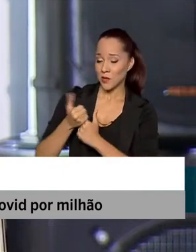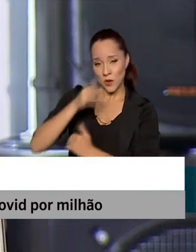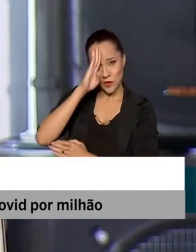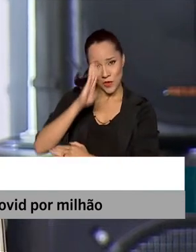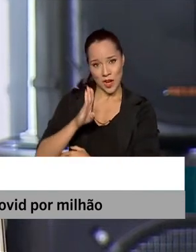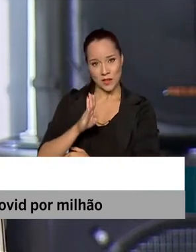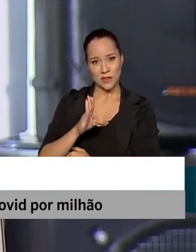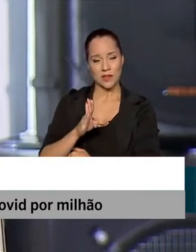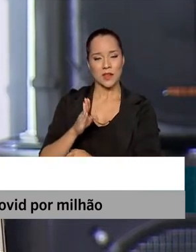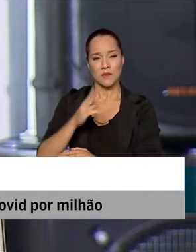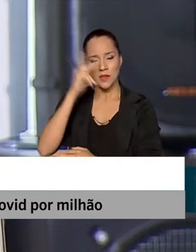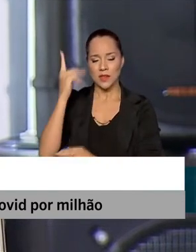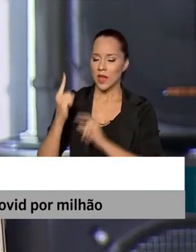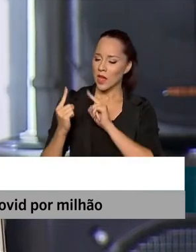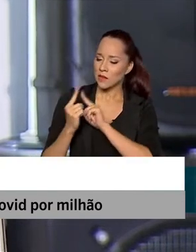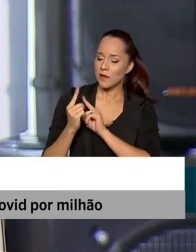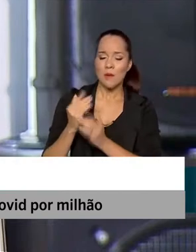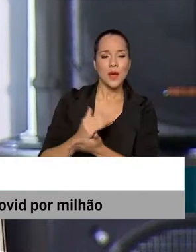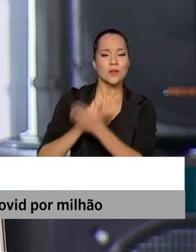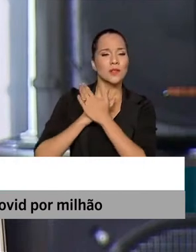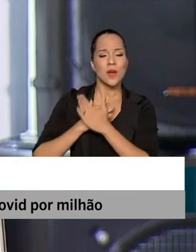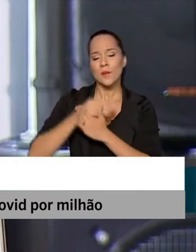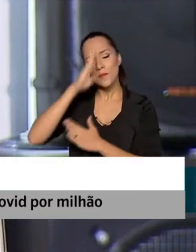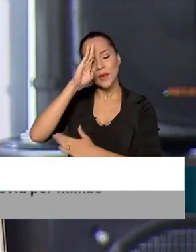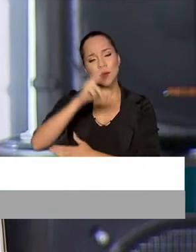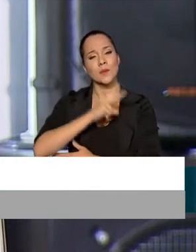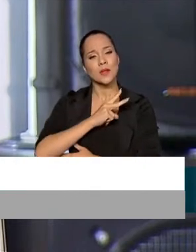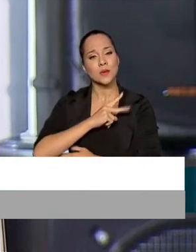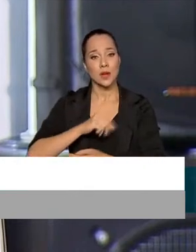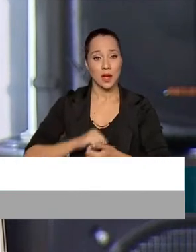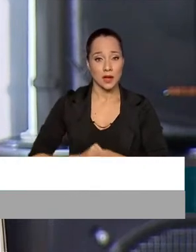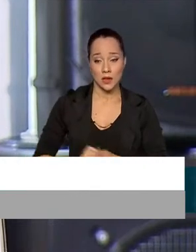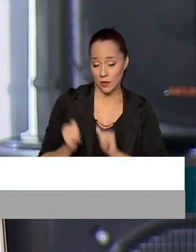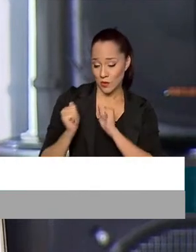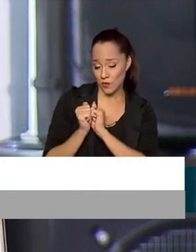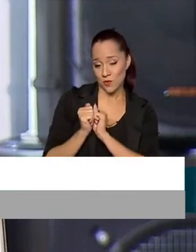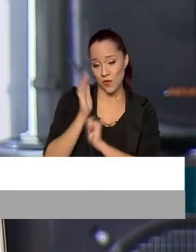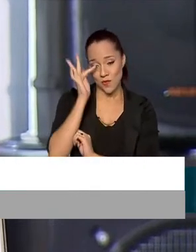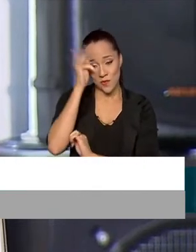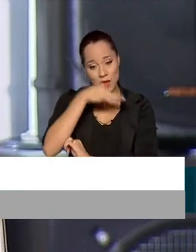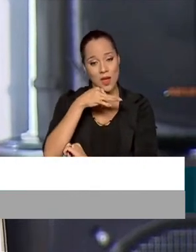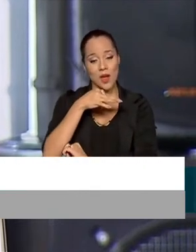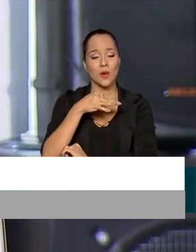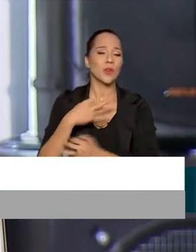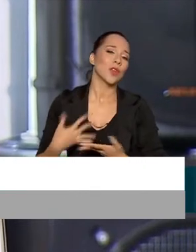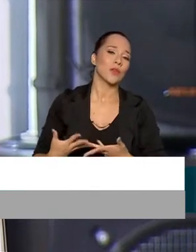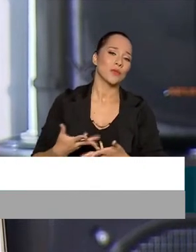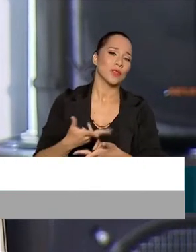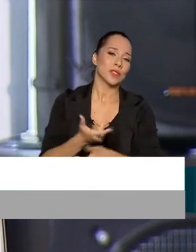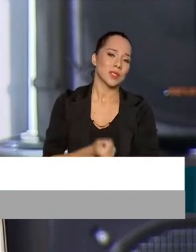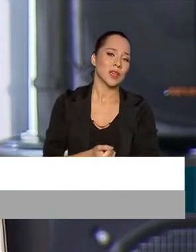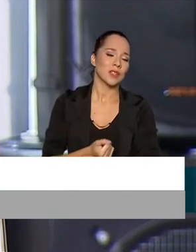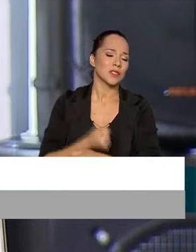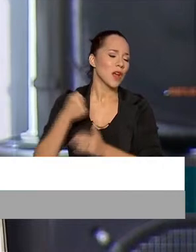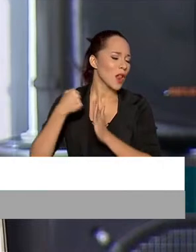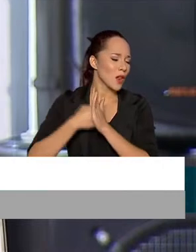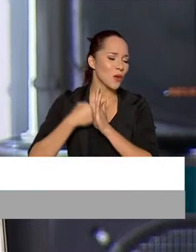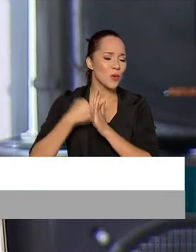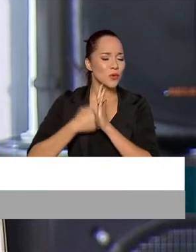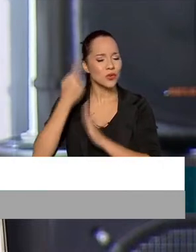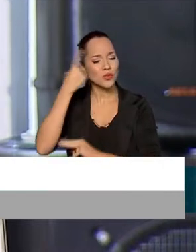diretos, assistentes e integrantes do meu Estado-Maior pessoal, companheiros fiéis e eficientes da labuta